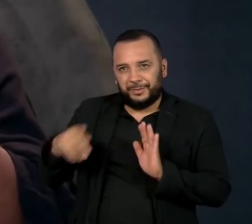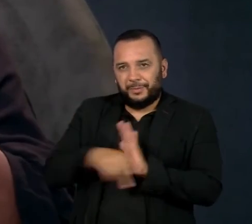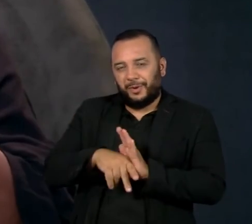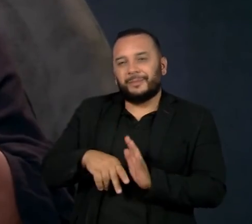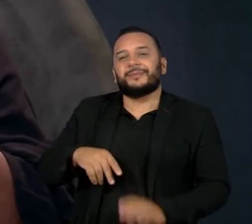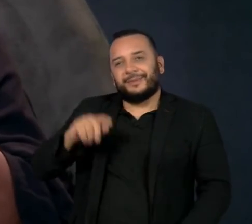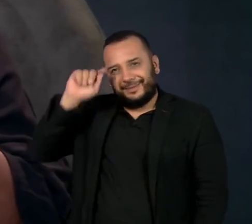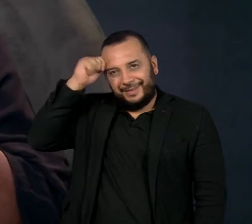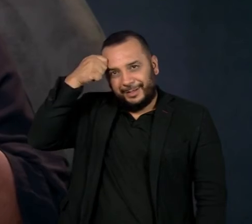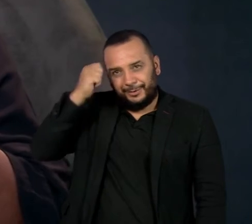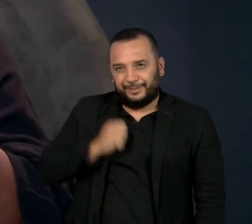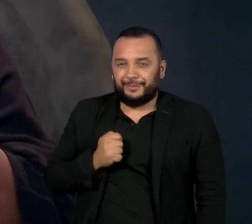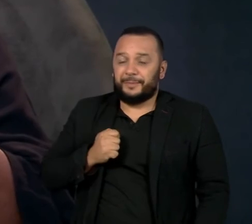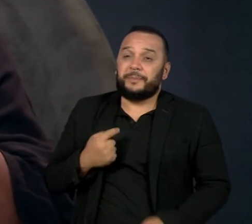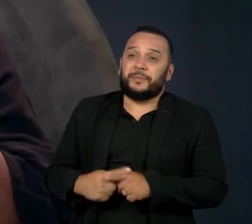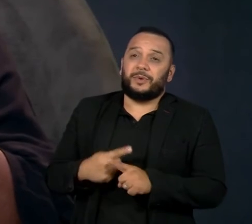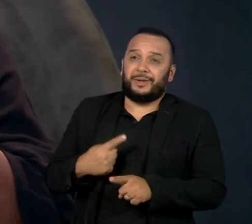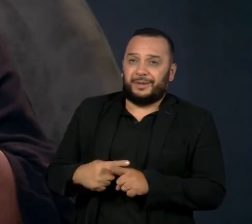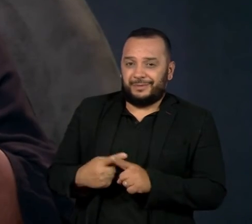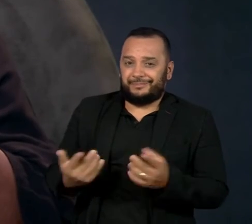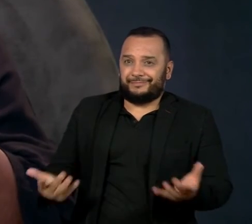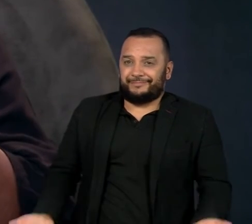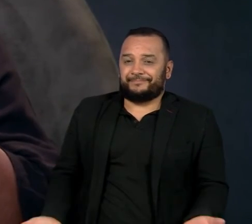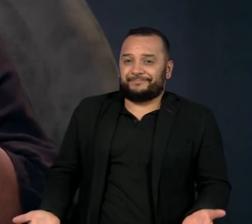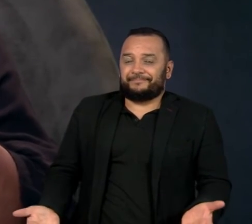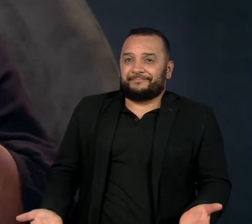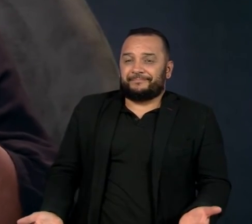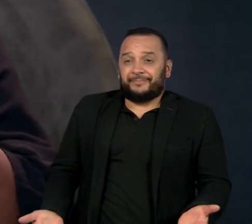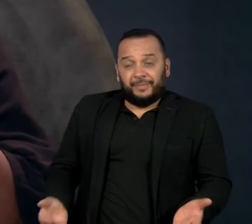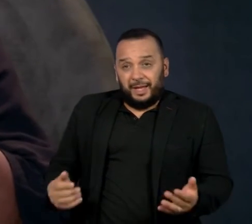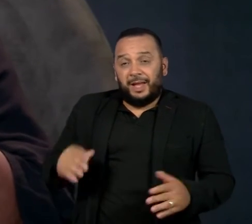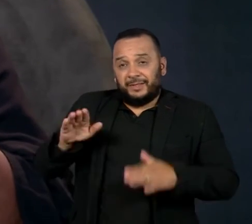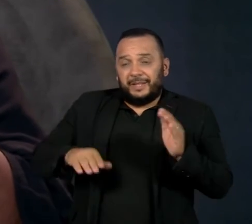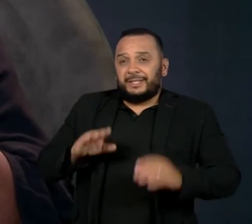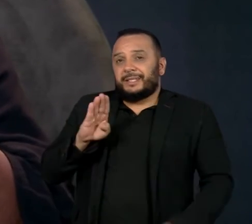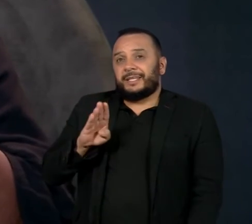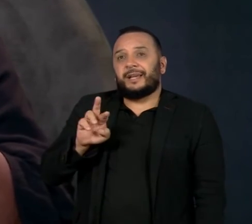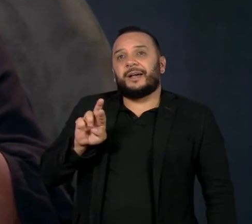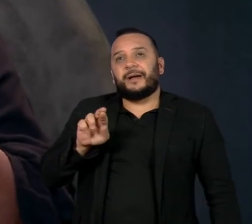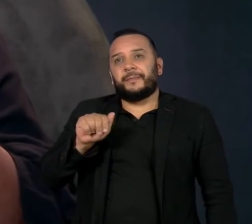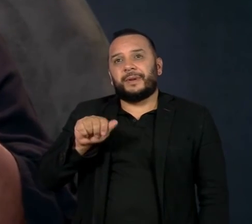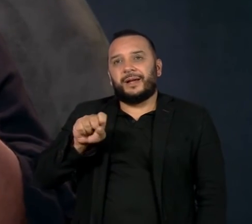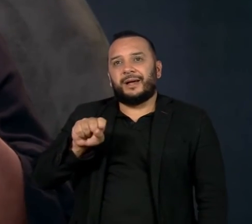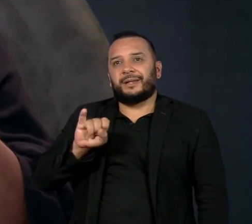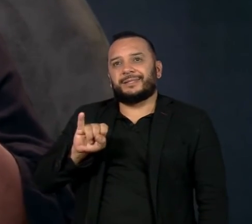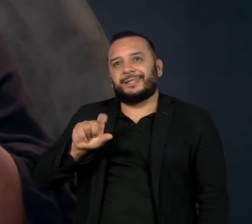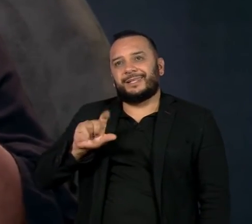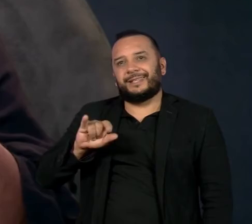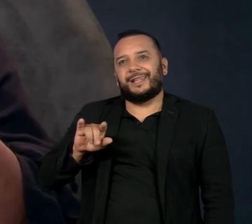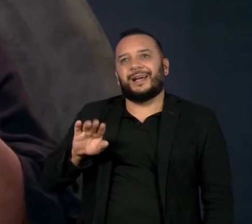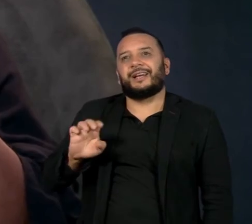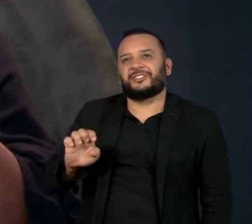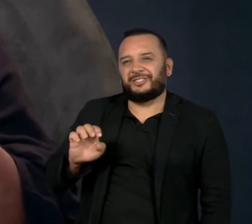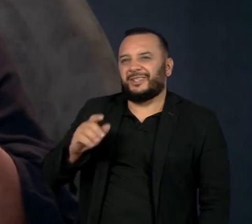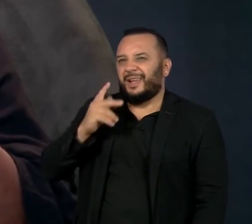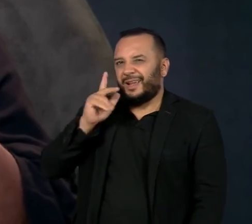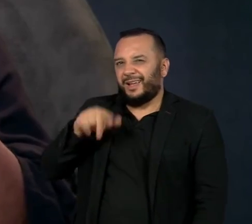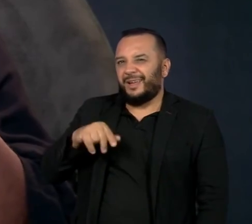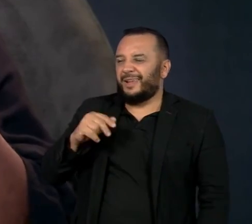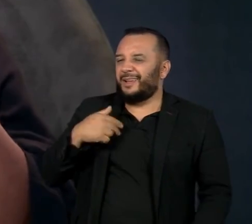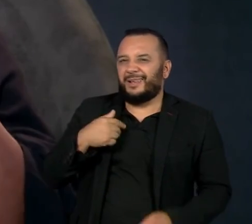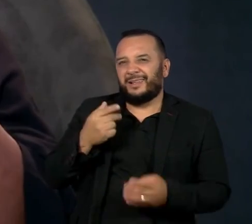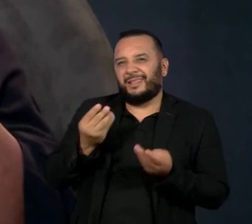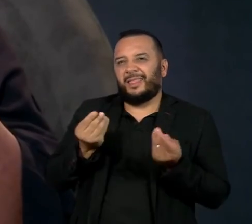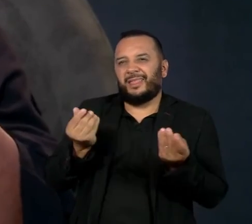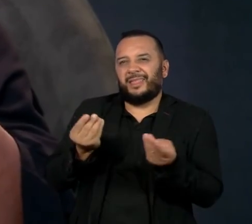Proporcionalmente, porque às vezes a gente vê uma brasilidade muito genérica, muito fantasiosa, e que às